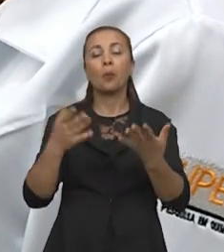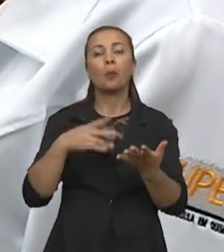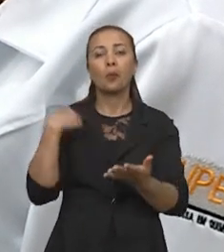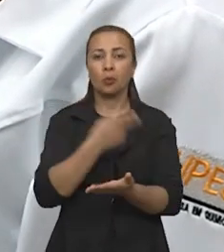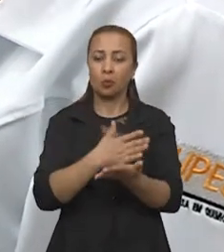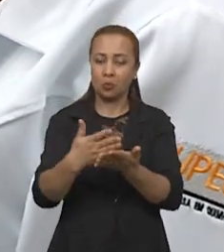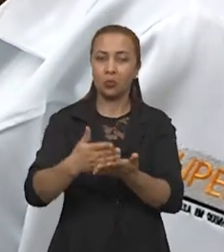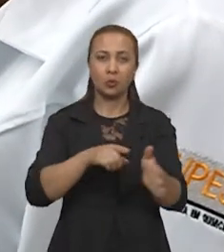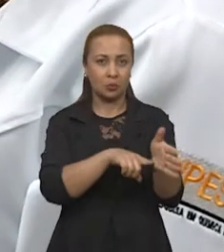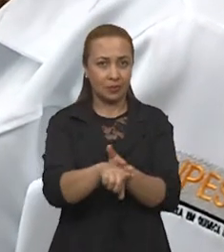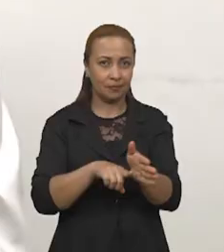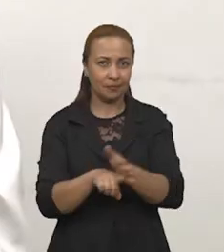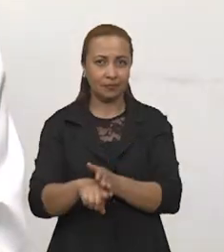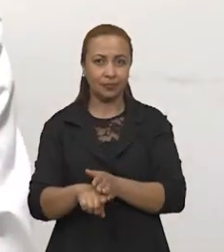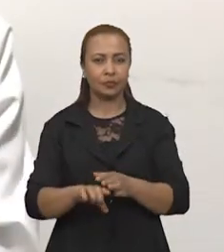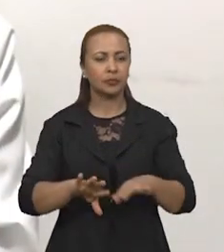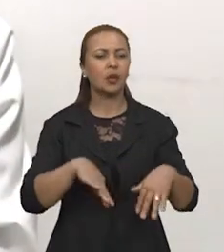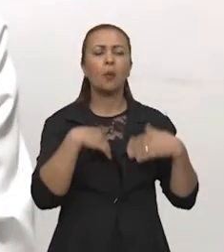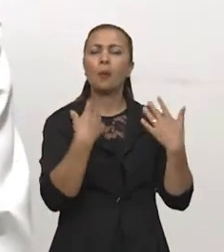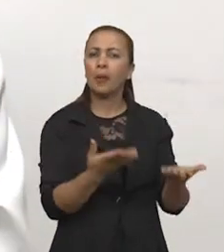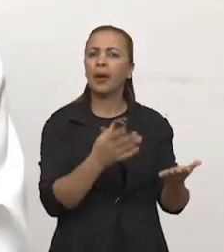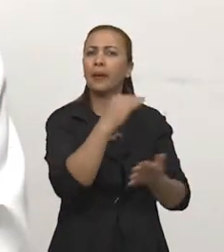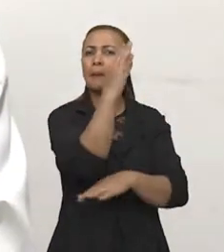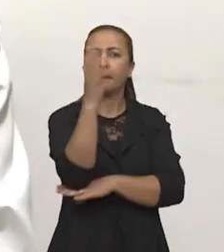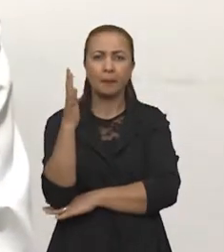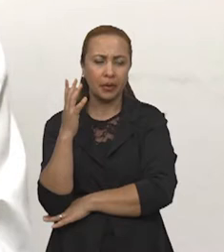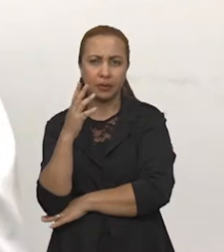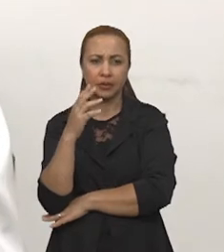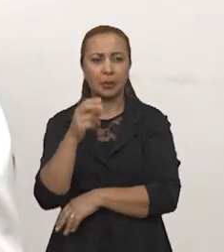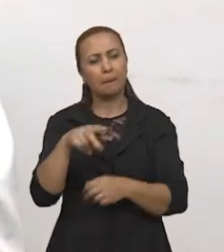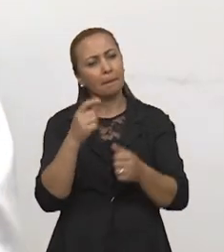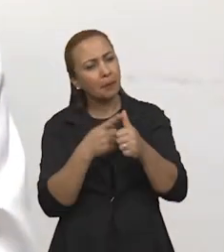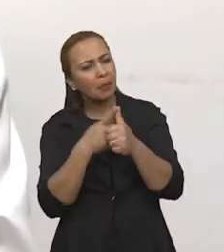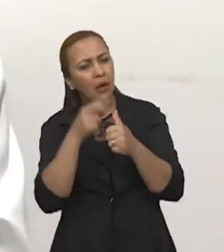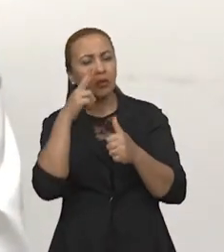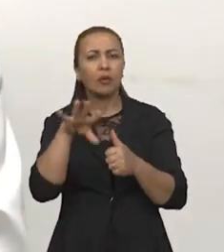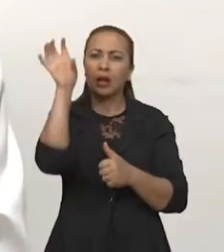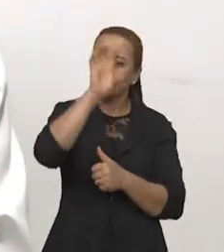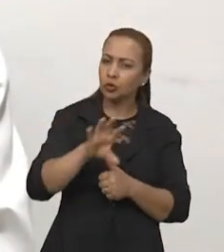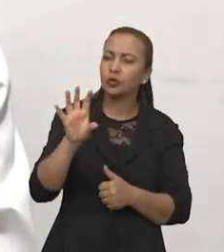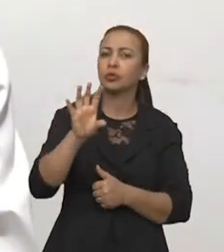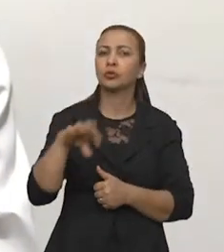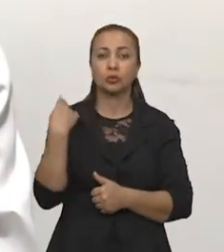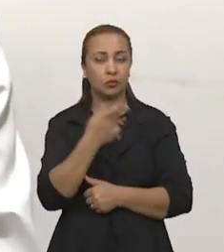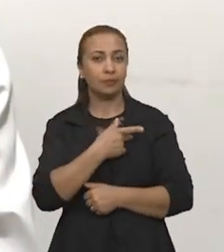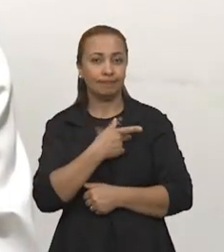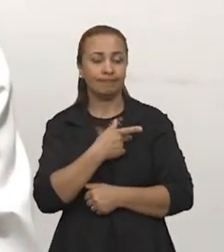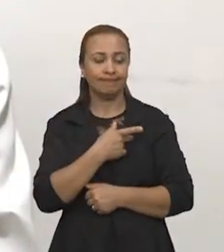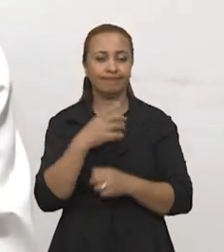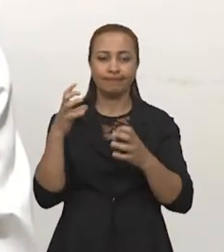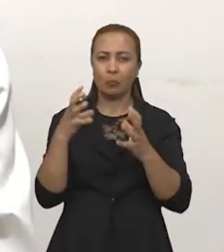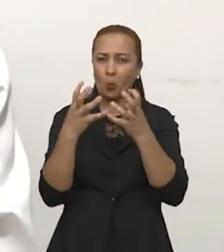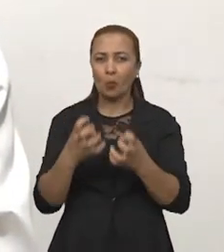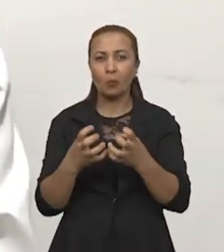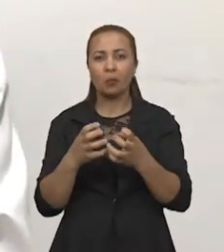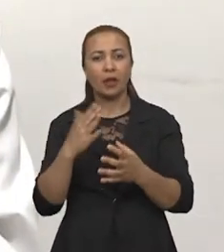nós iniciamos as pesquisas. Que plantas seriam essas, né? Então a primeira coisa, eu vou ver a região, a nossa região, né? Do semiárido